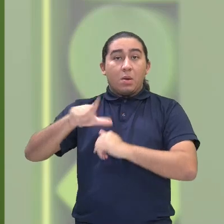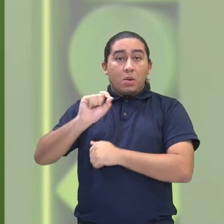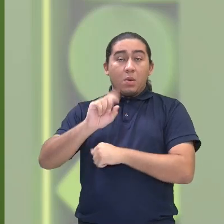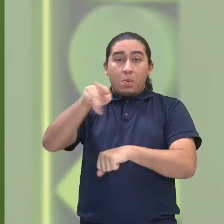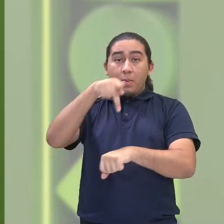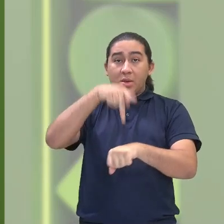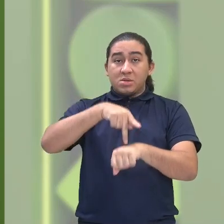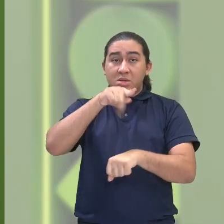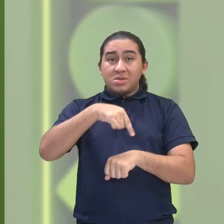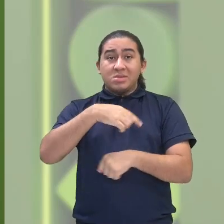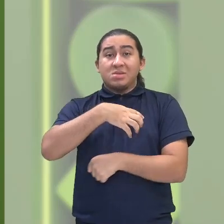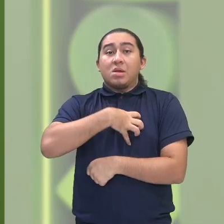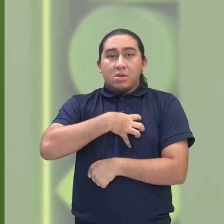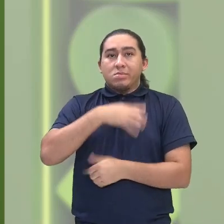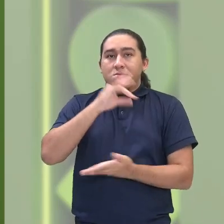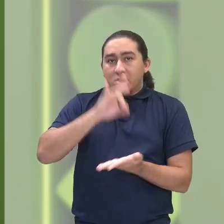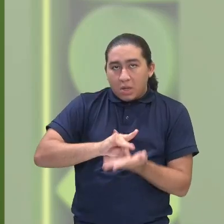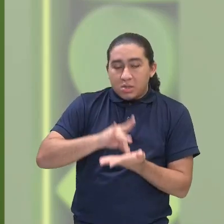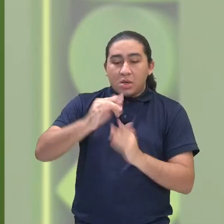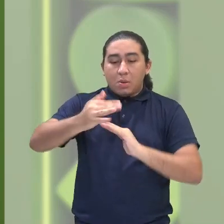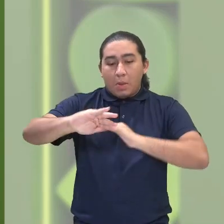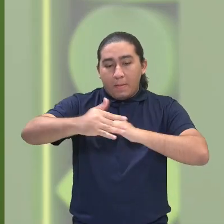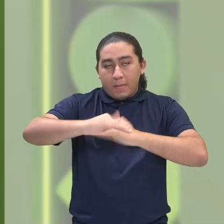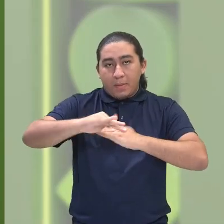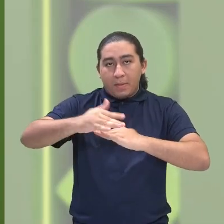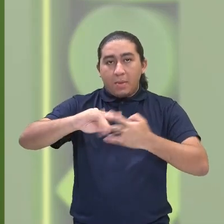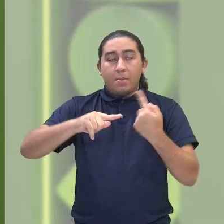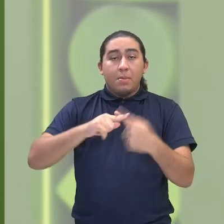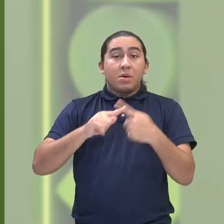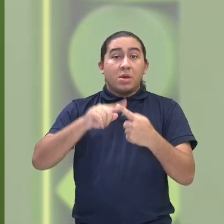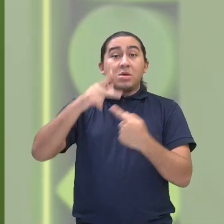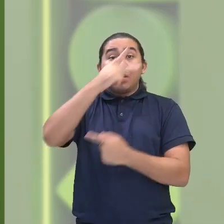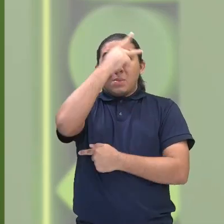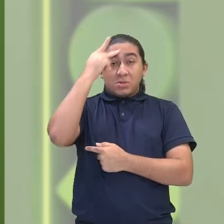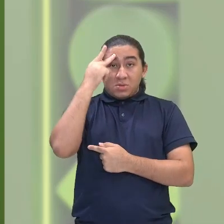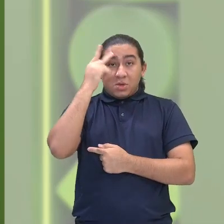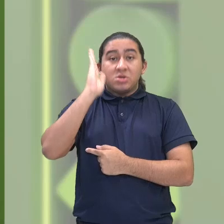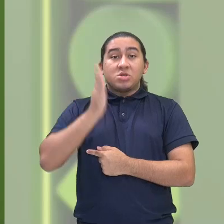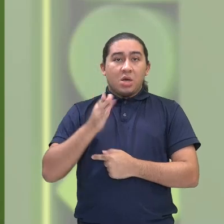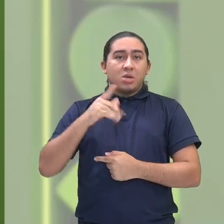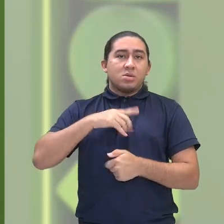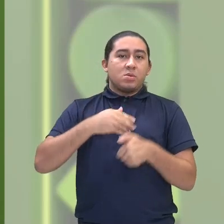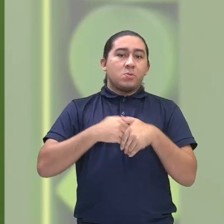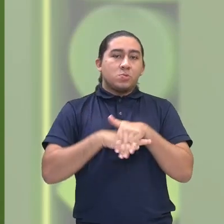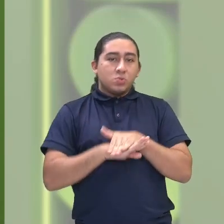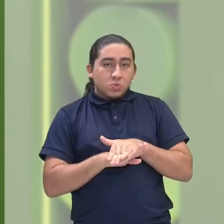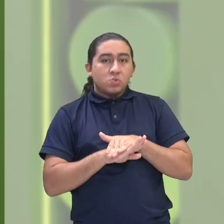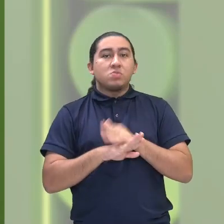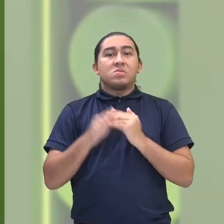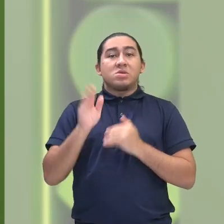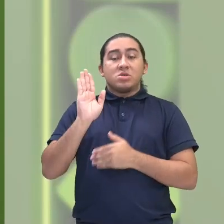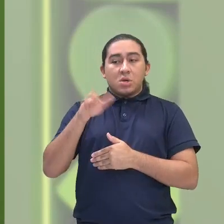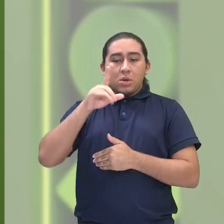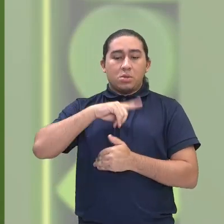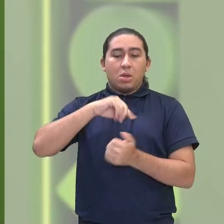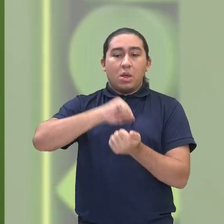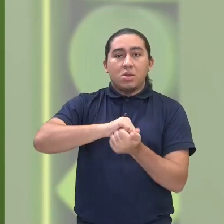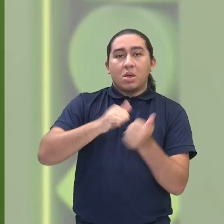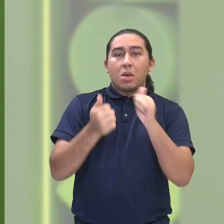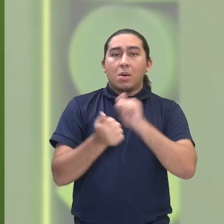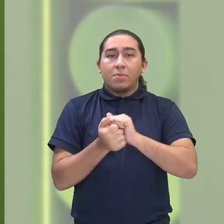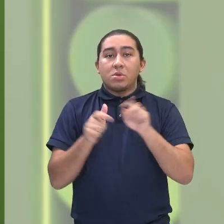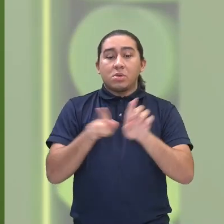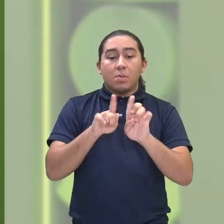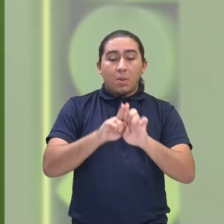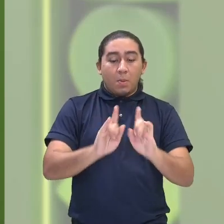onde sentem bastante esses tremores, tanto que lá as pessoas já estão acostumadas, né, elas já estão adaptadas. Os